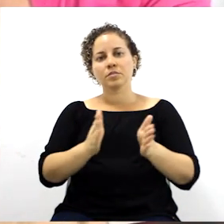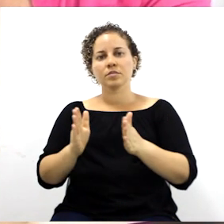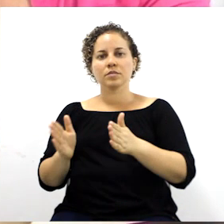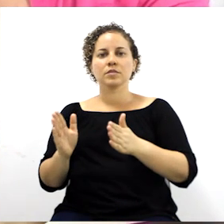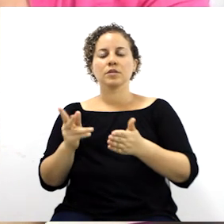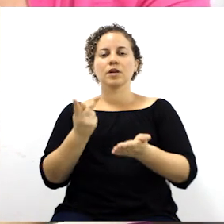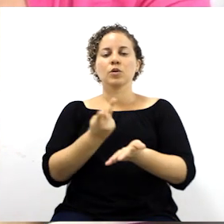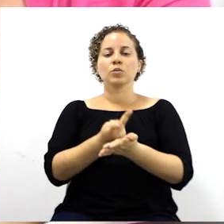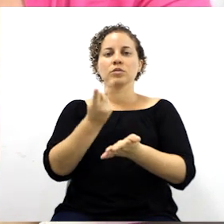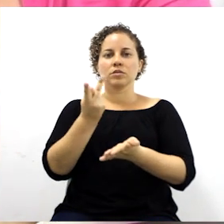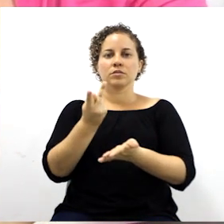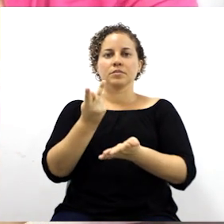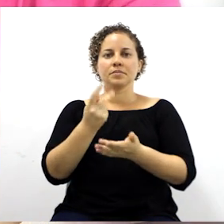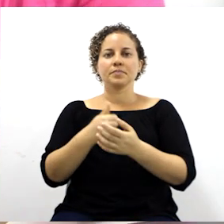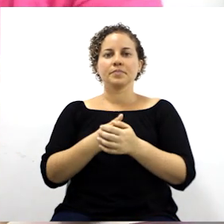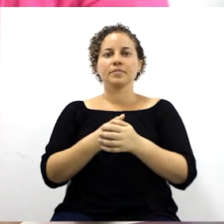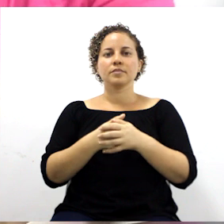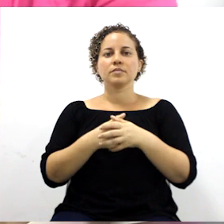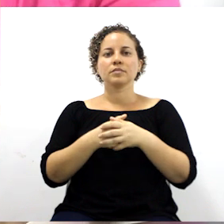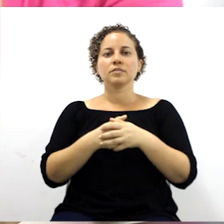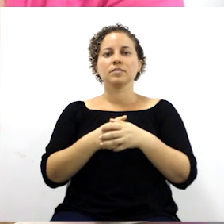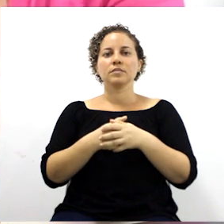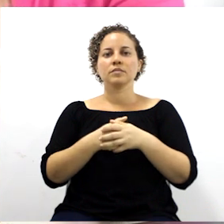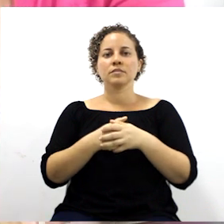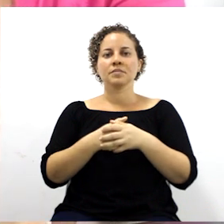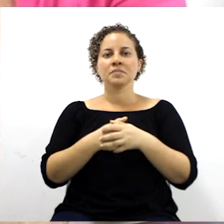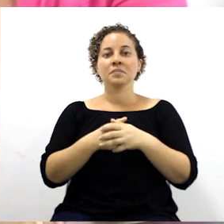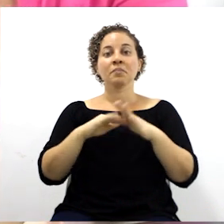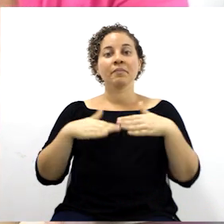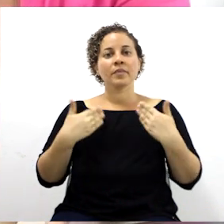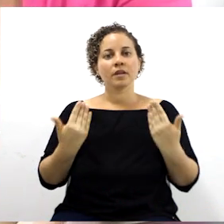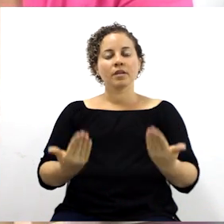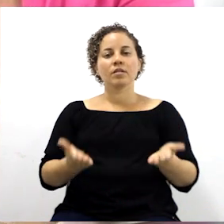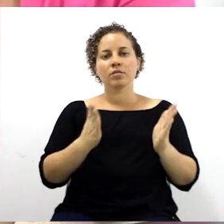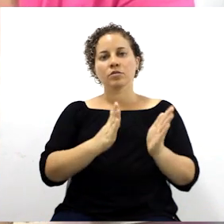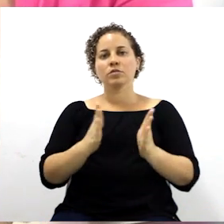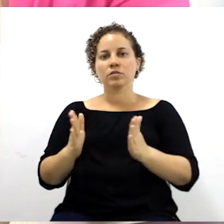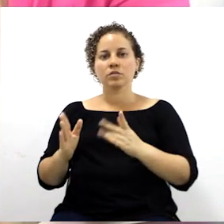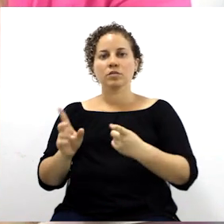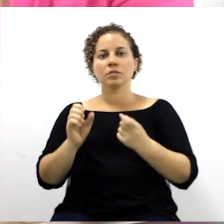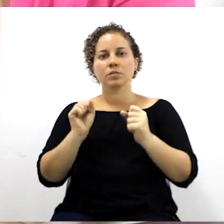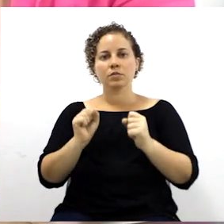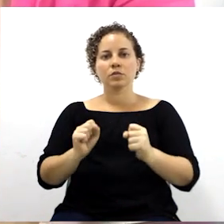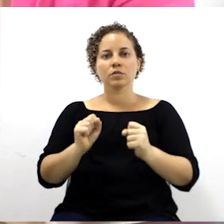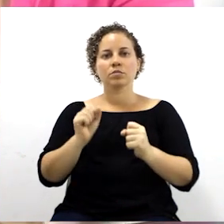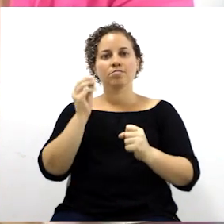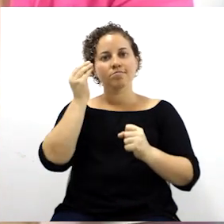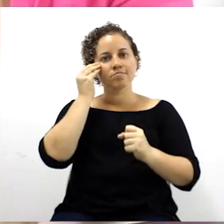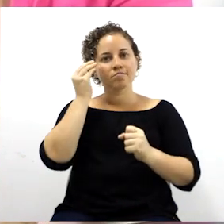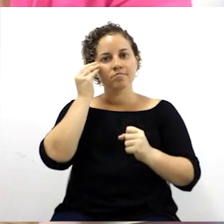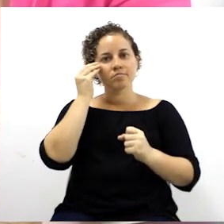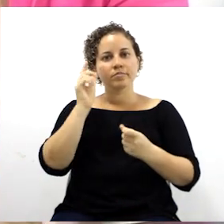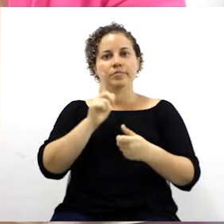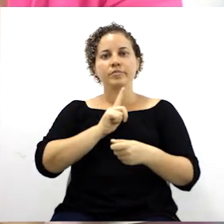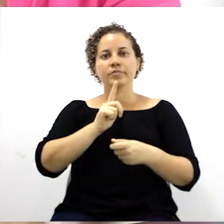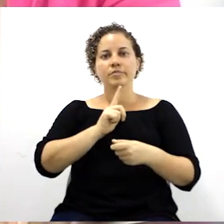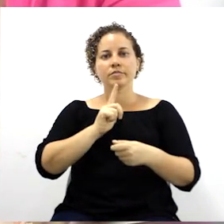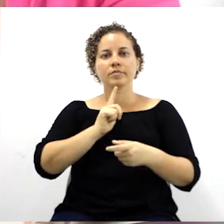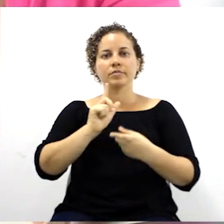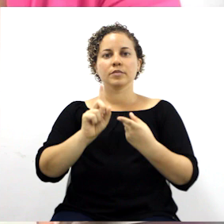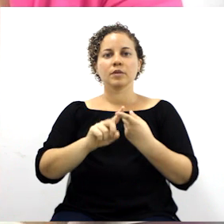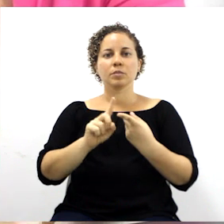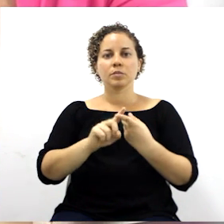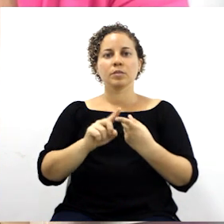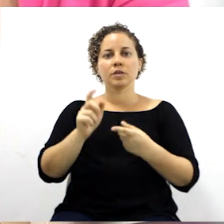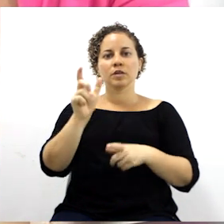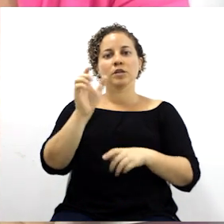processo iria acontecer? Então, em algumas instituições é comum você ver que são criados programas de educação